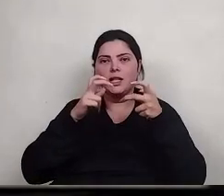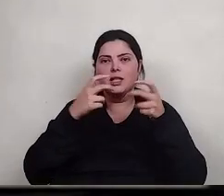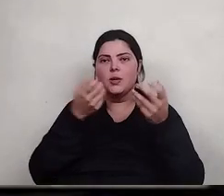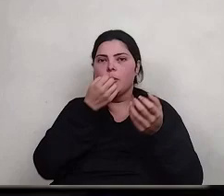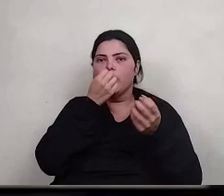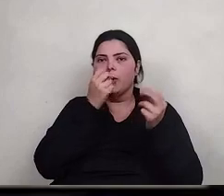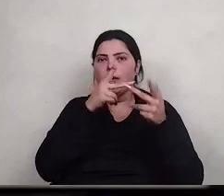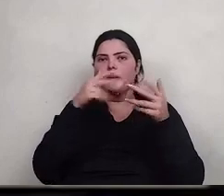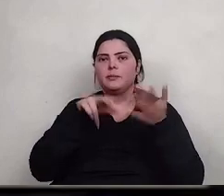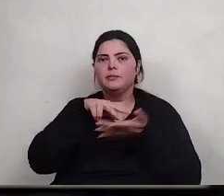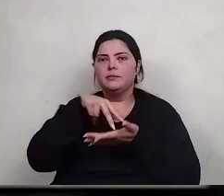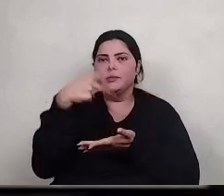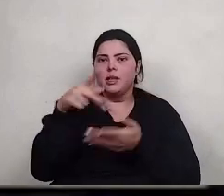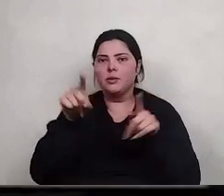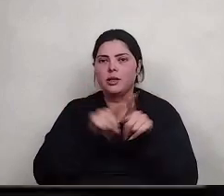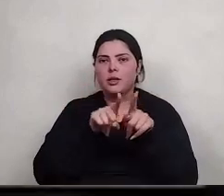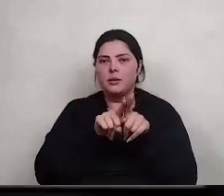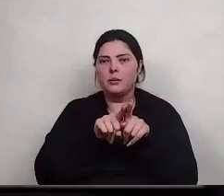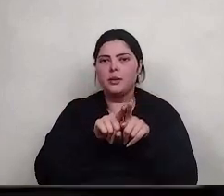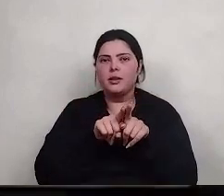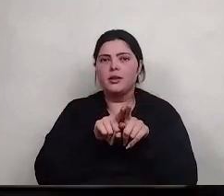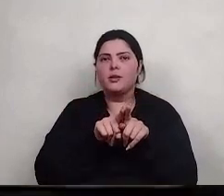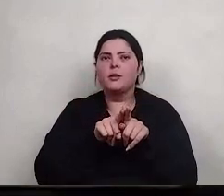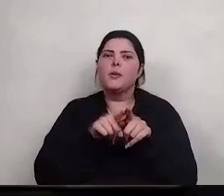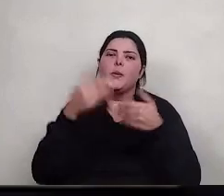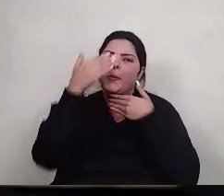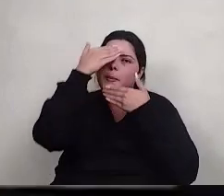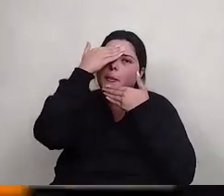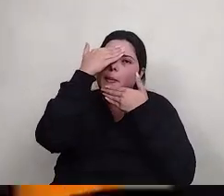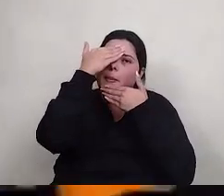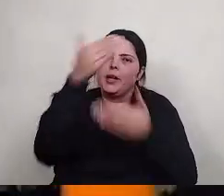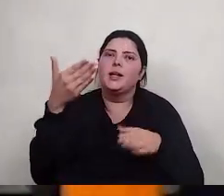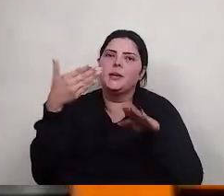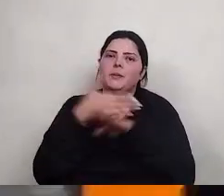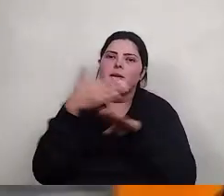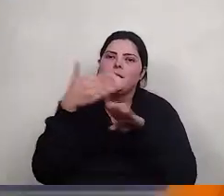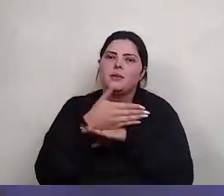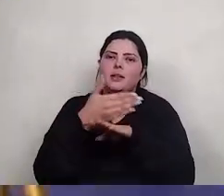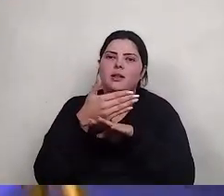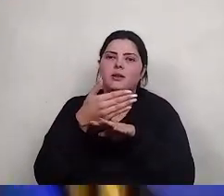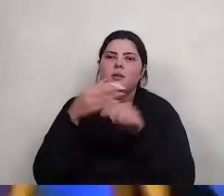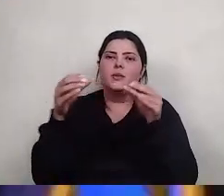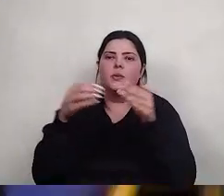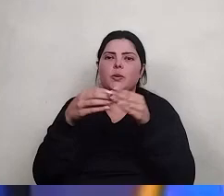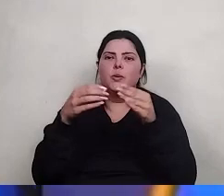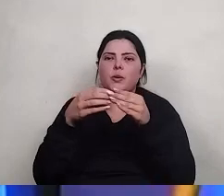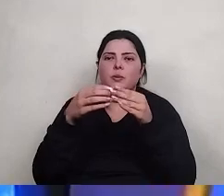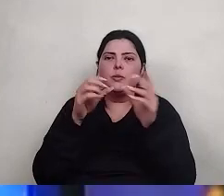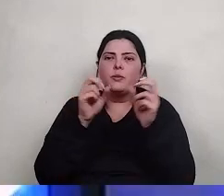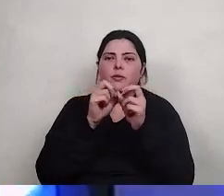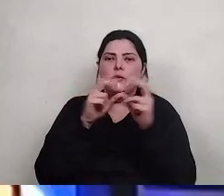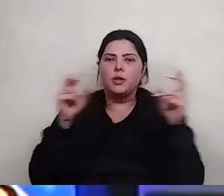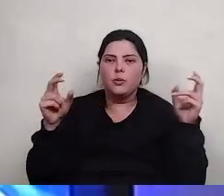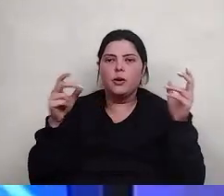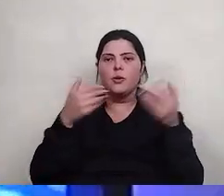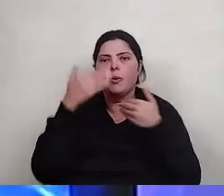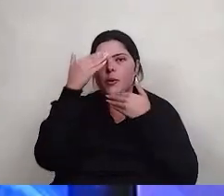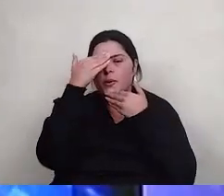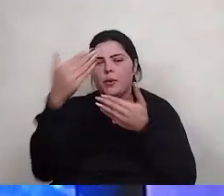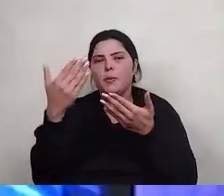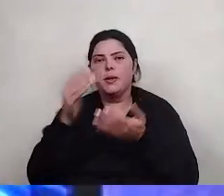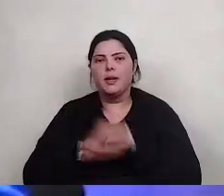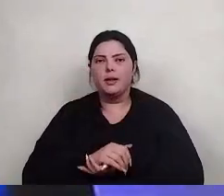vontade. Bem, para o pessoal, muito obrigado aí pela presença, também para o pessoal que está aí no online, valeu aí